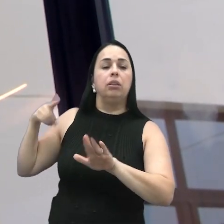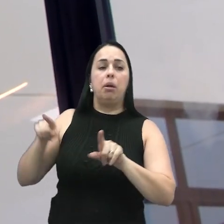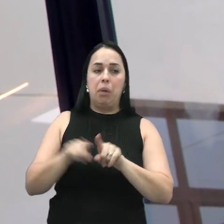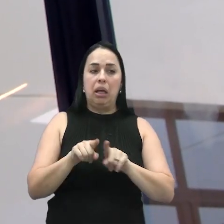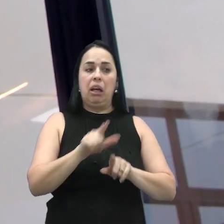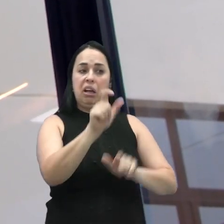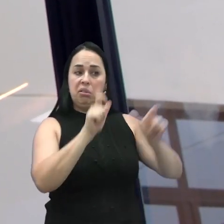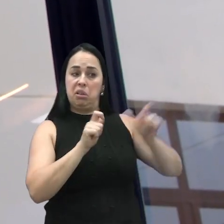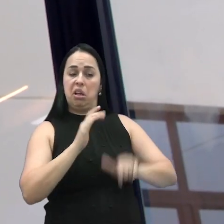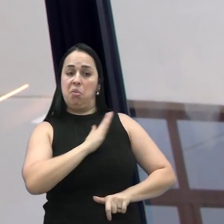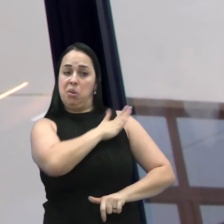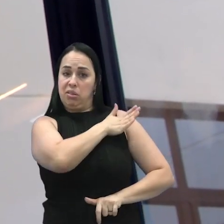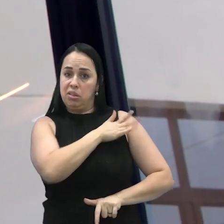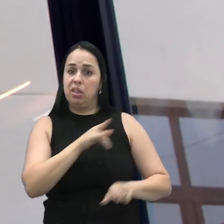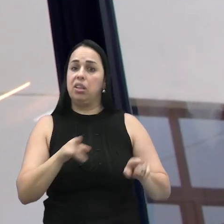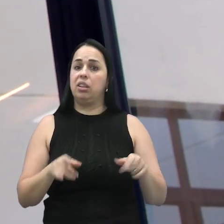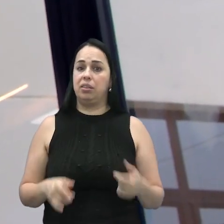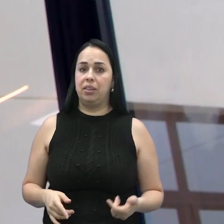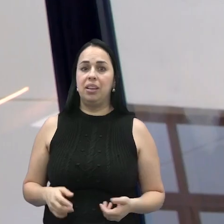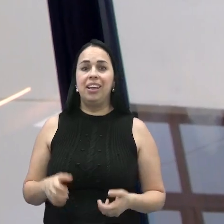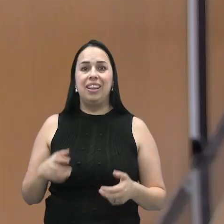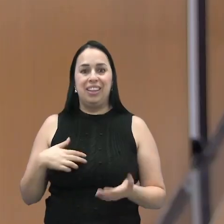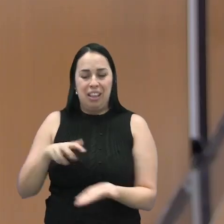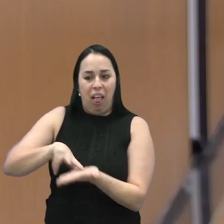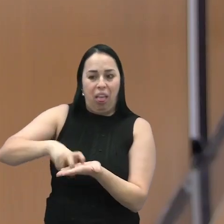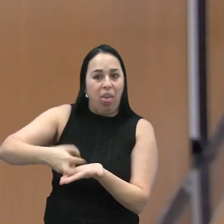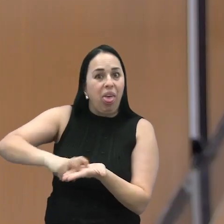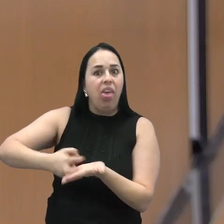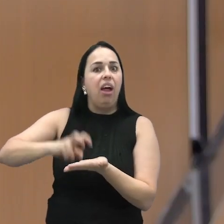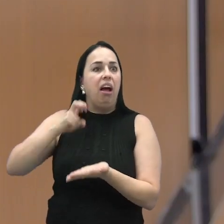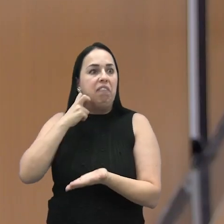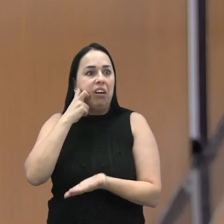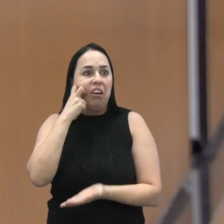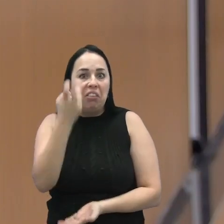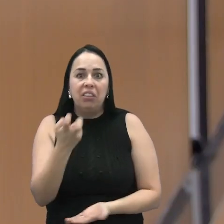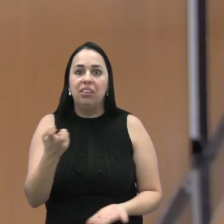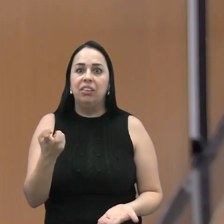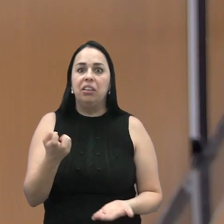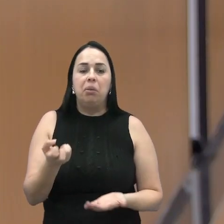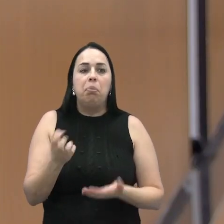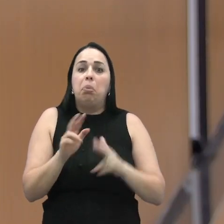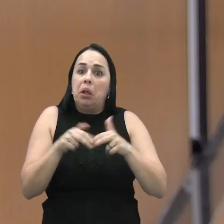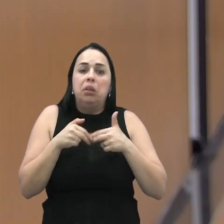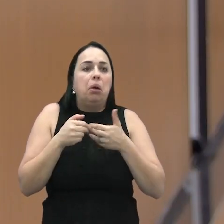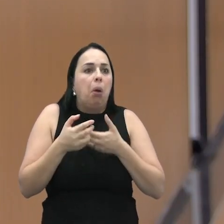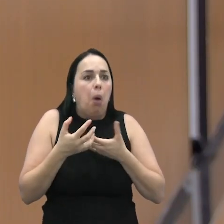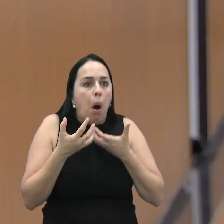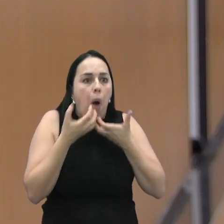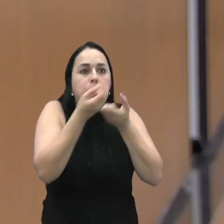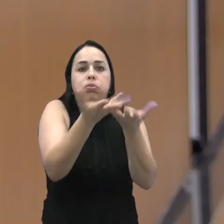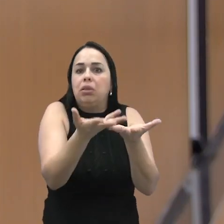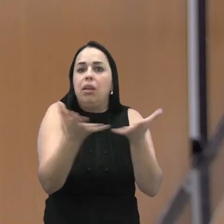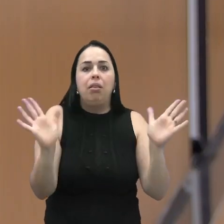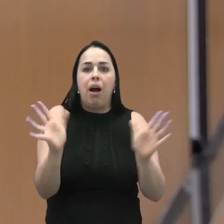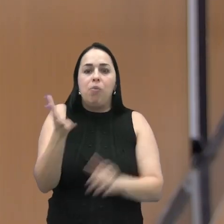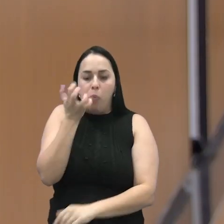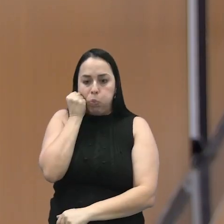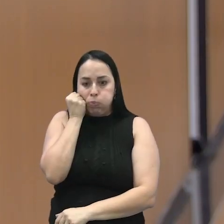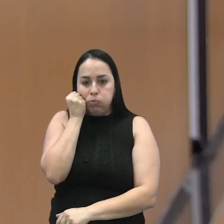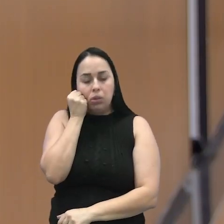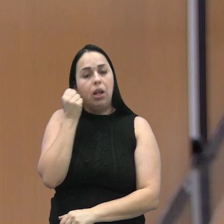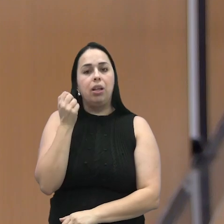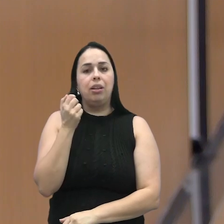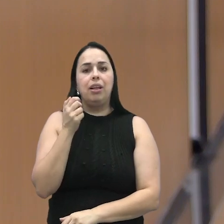dos preconceitos e estigmas que a doença carrega. A vergonha que nós temos, a gente acaba não contando, né?